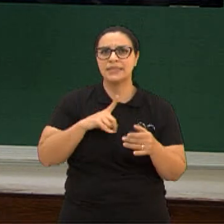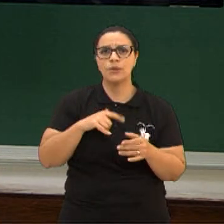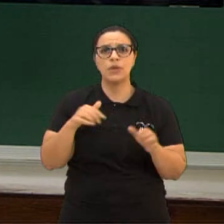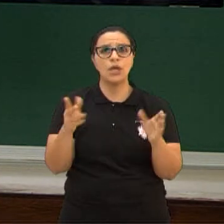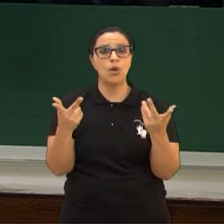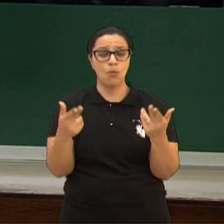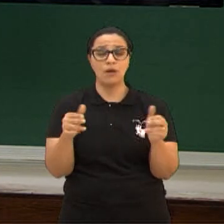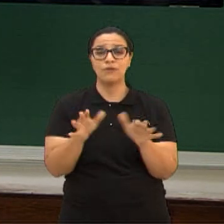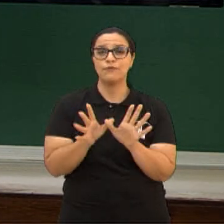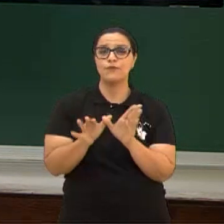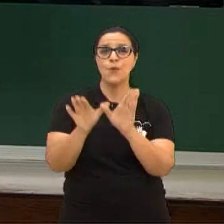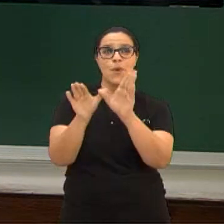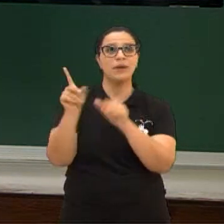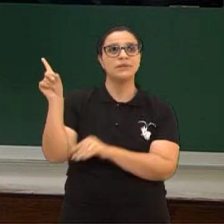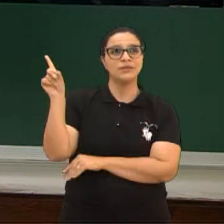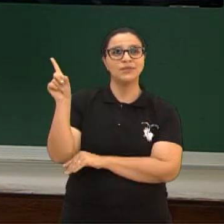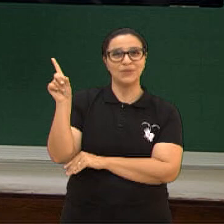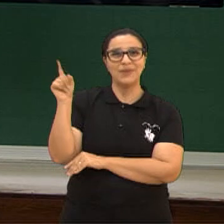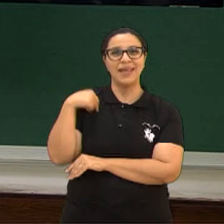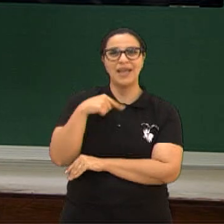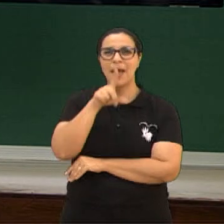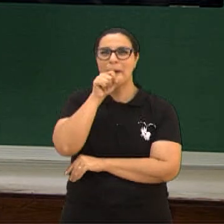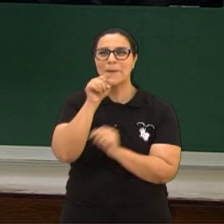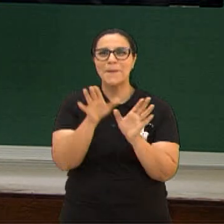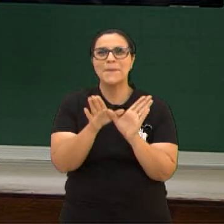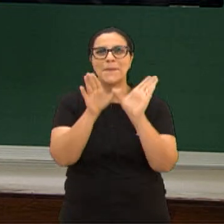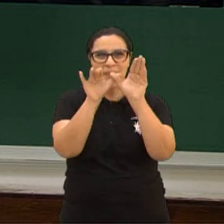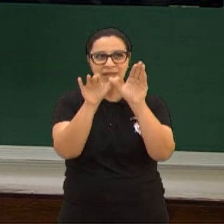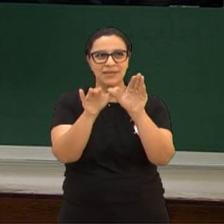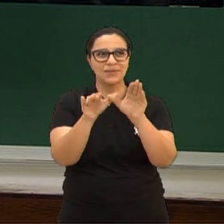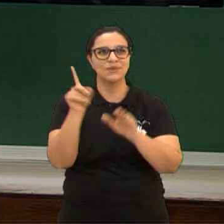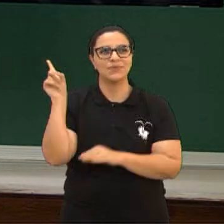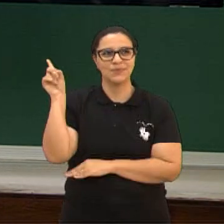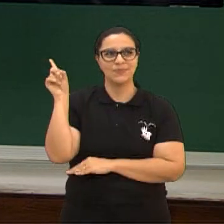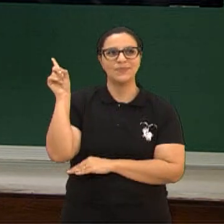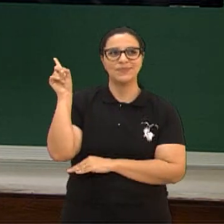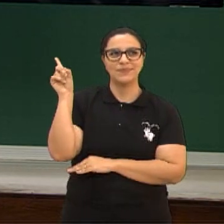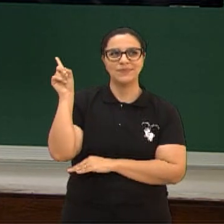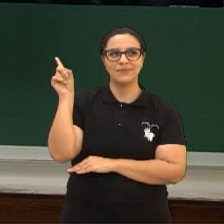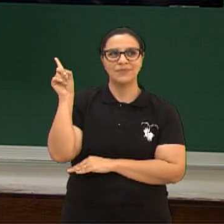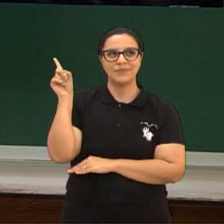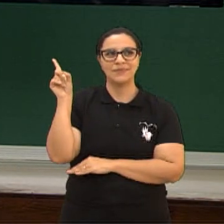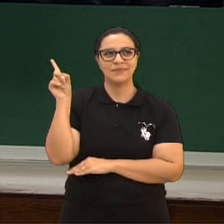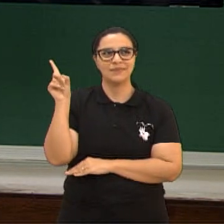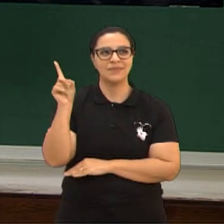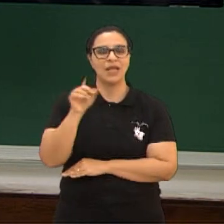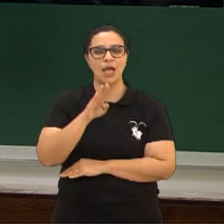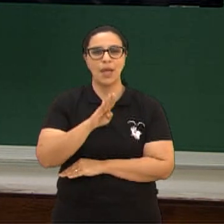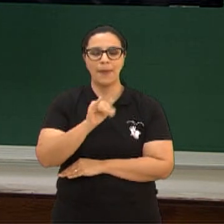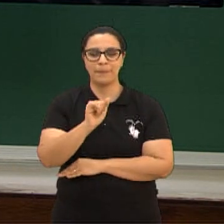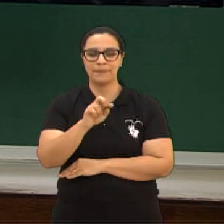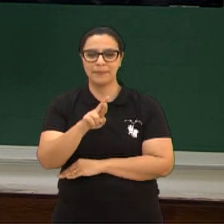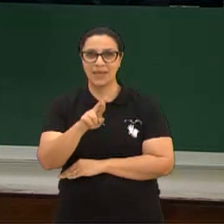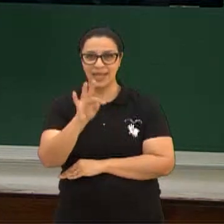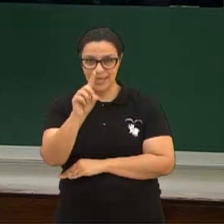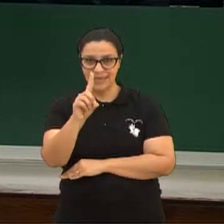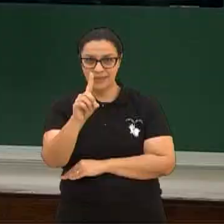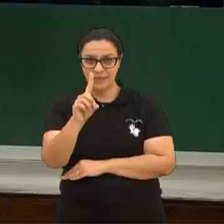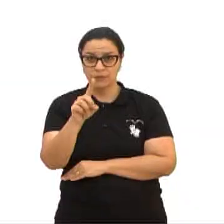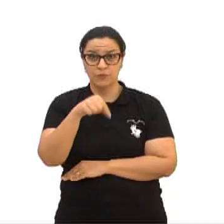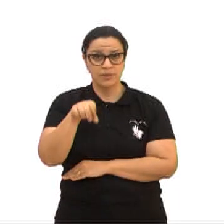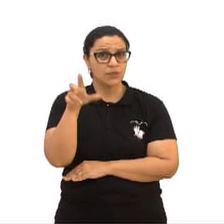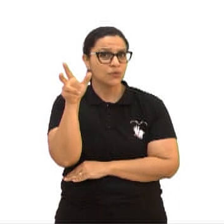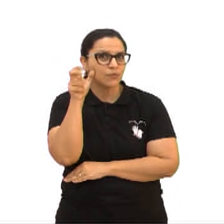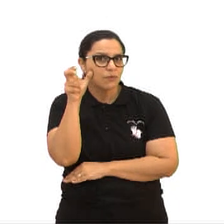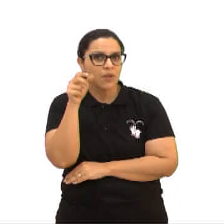voando? É um pássaro. I am flying like a bird. Ouçam essa